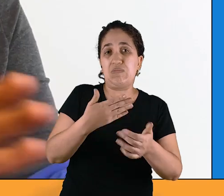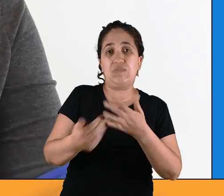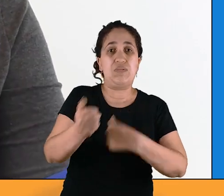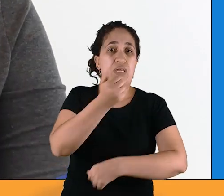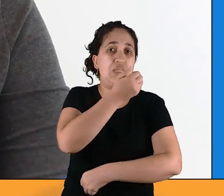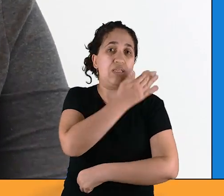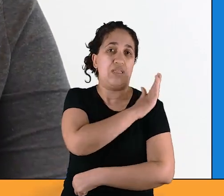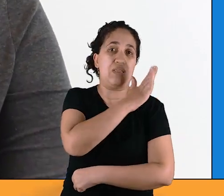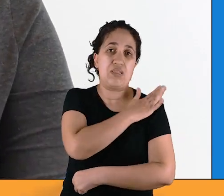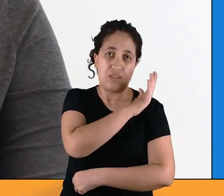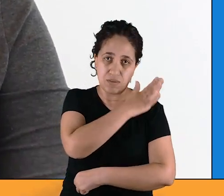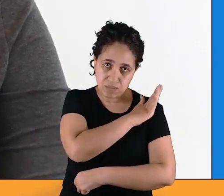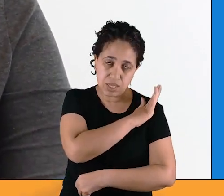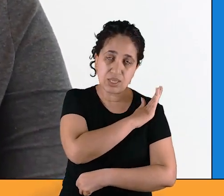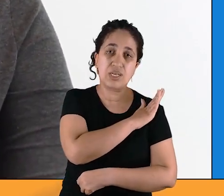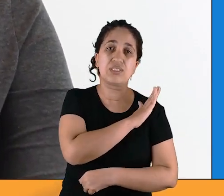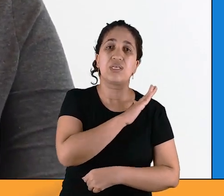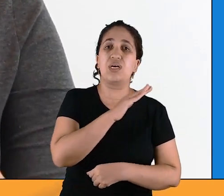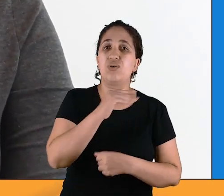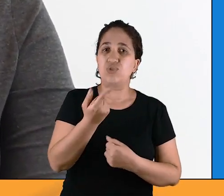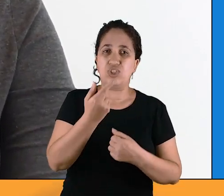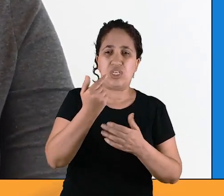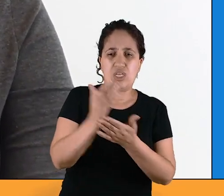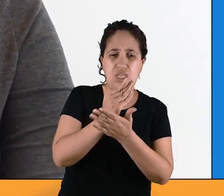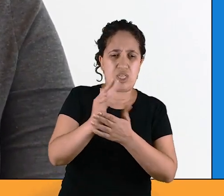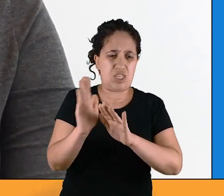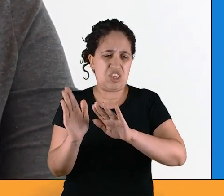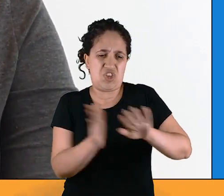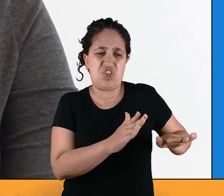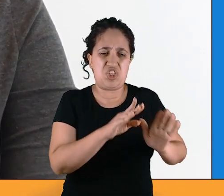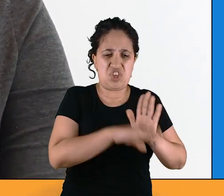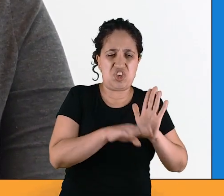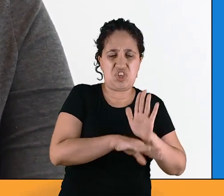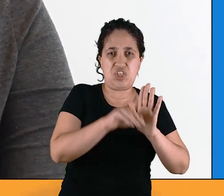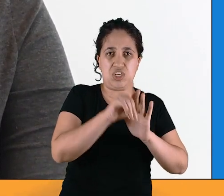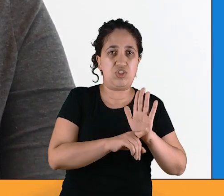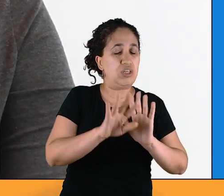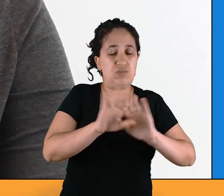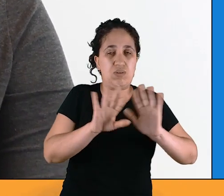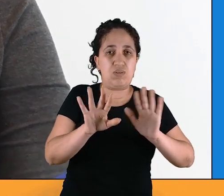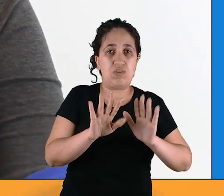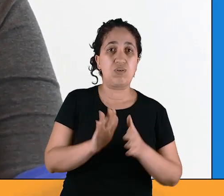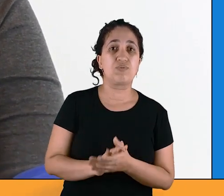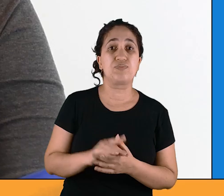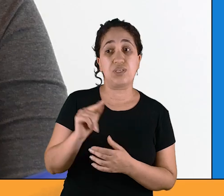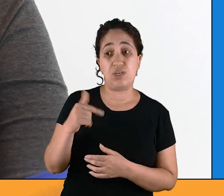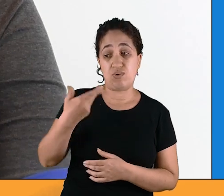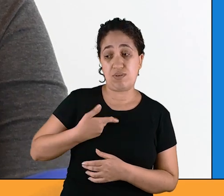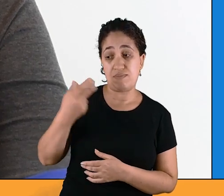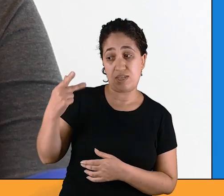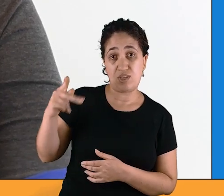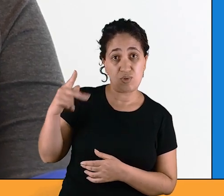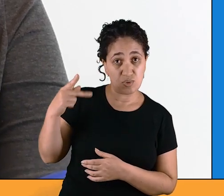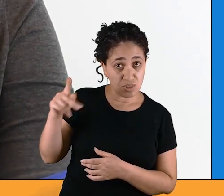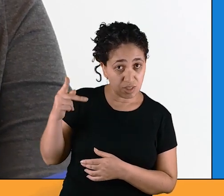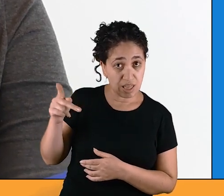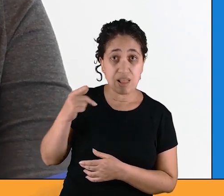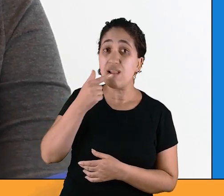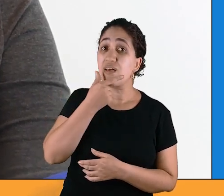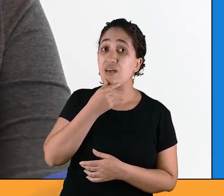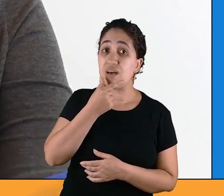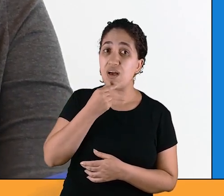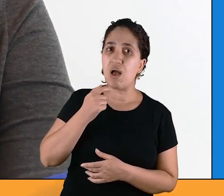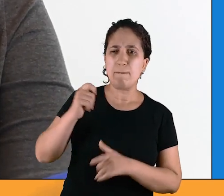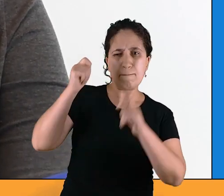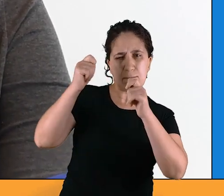qualquer tipo de discriminação, né, e de cerceamento de direitos das pessoas com deficiência. E o colega dele, que era o William